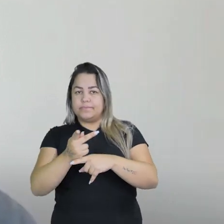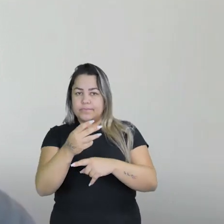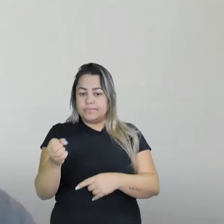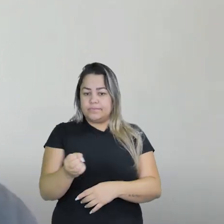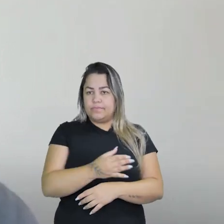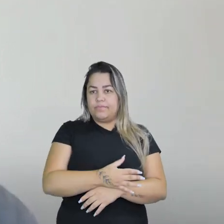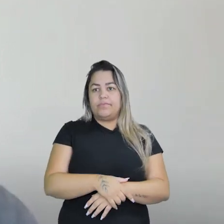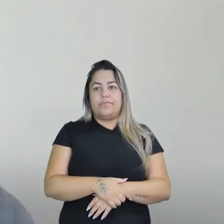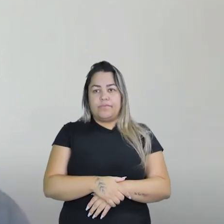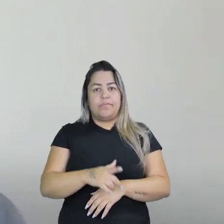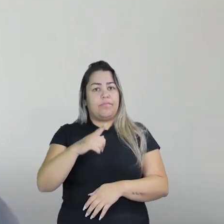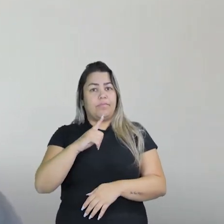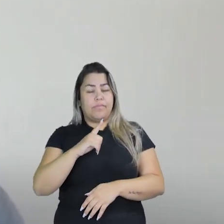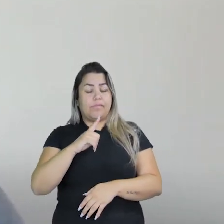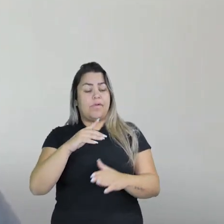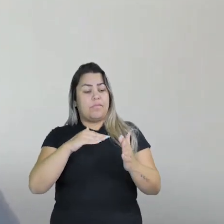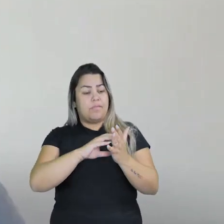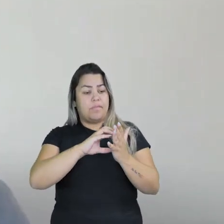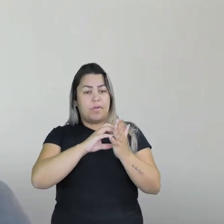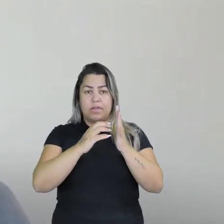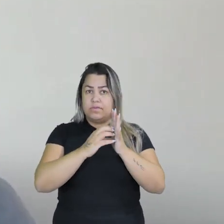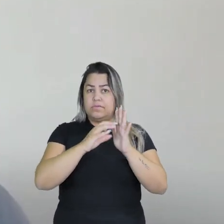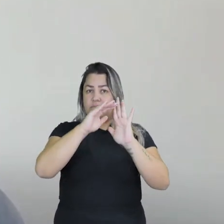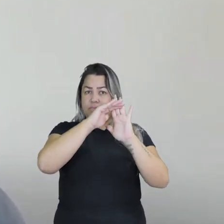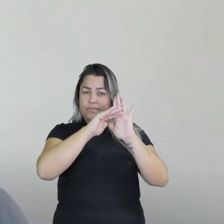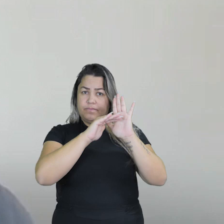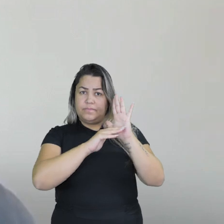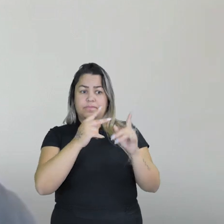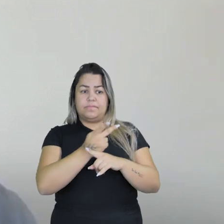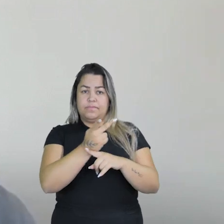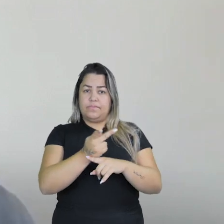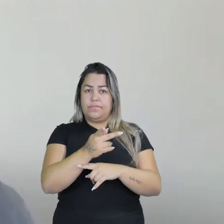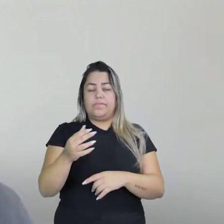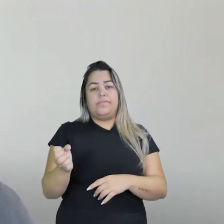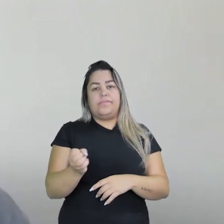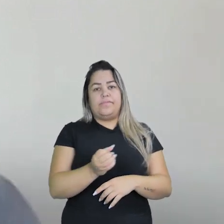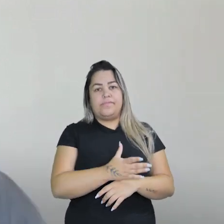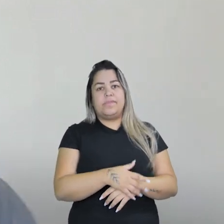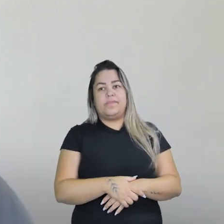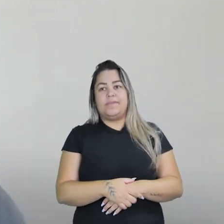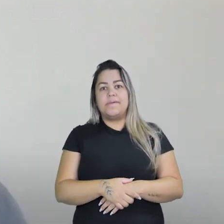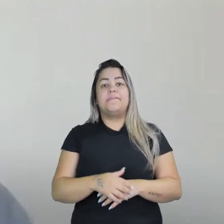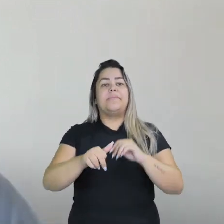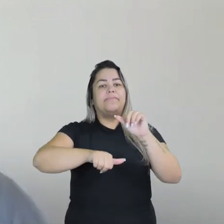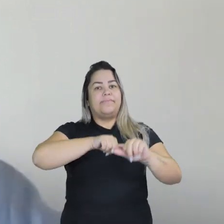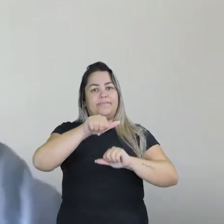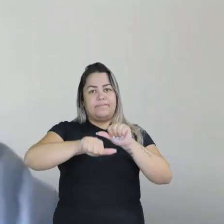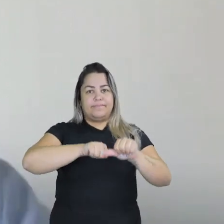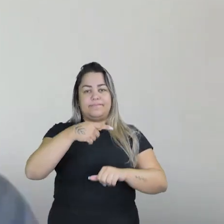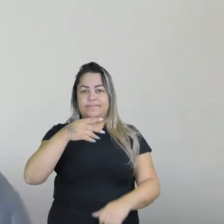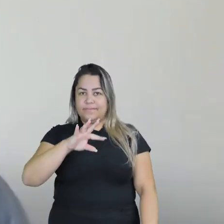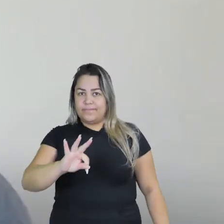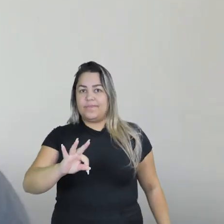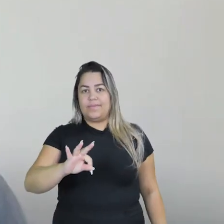por novidades, né? E é um partido que não se pauta na busca de novidades, não foi oportunista para poder mudar do